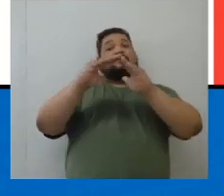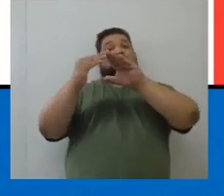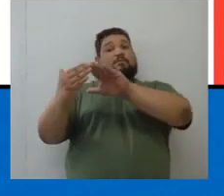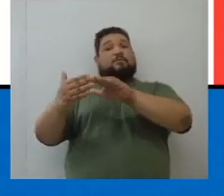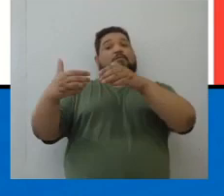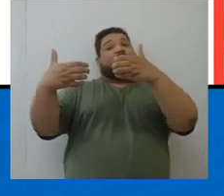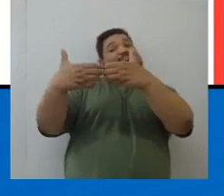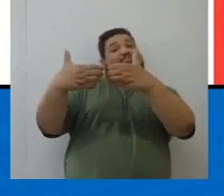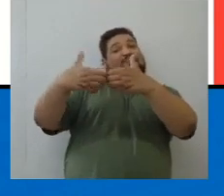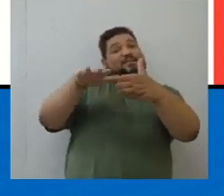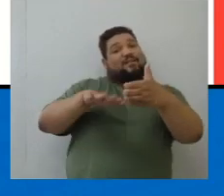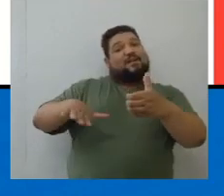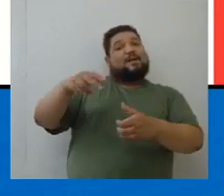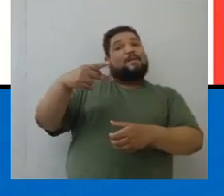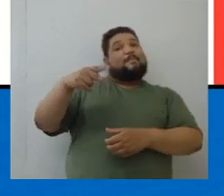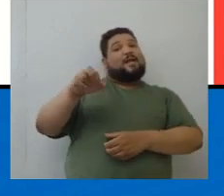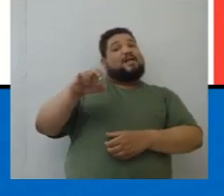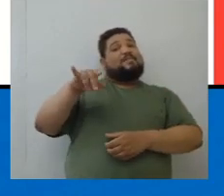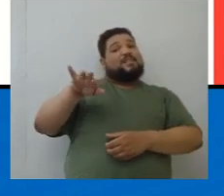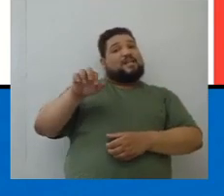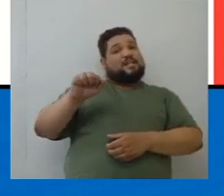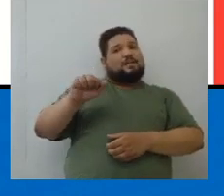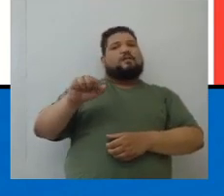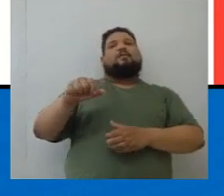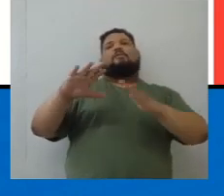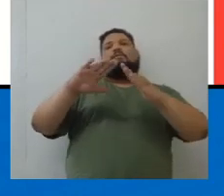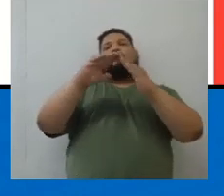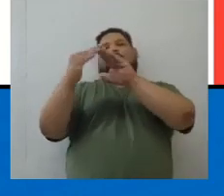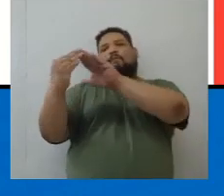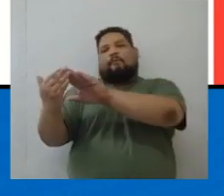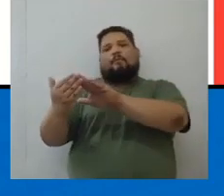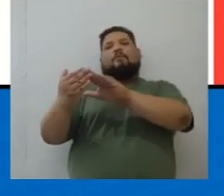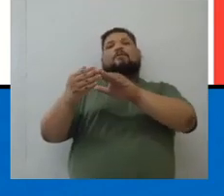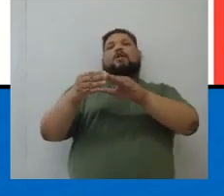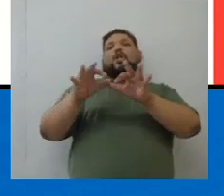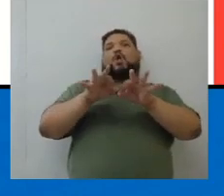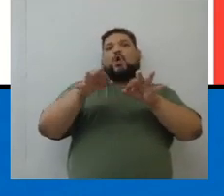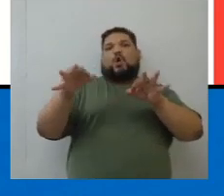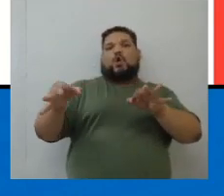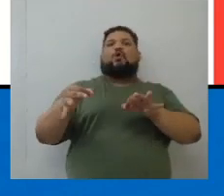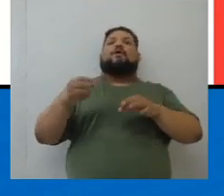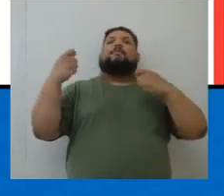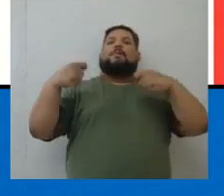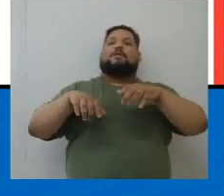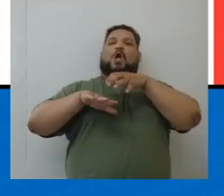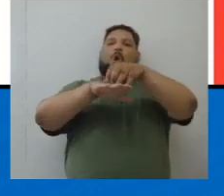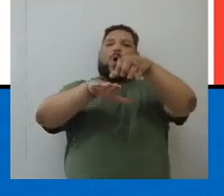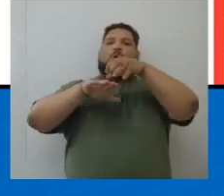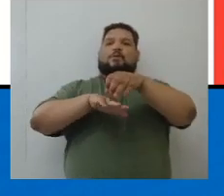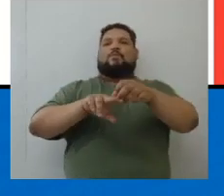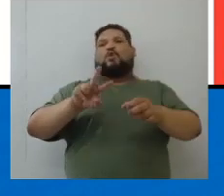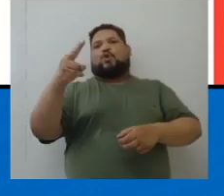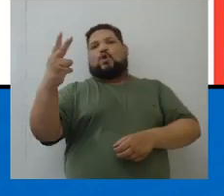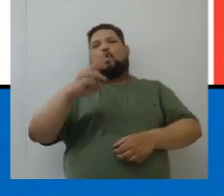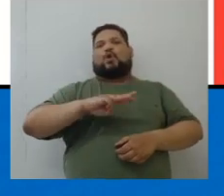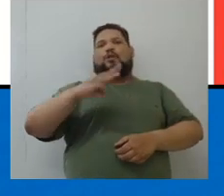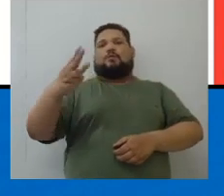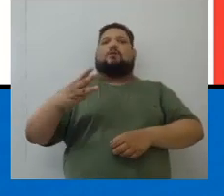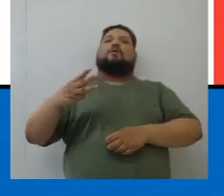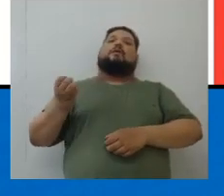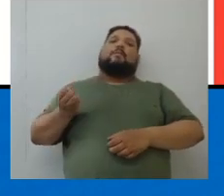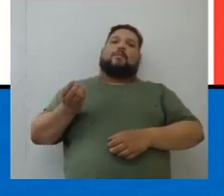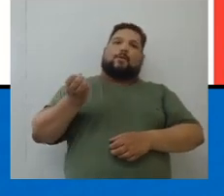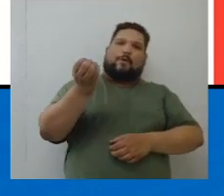a periferia, aquele cara que vive no subúrbio, que tem que pegar 2, 3 ônibus para se deslocar até o seu local